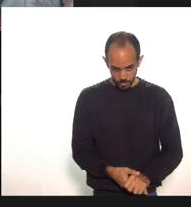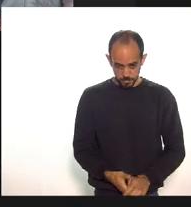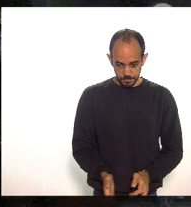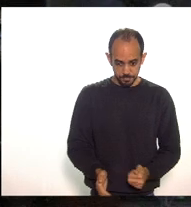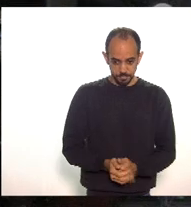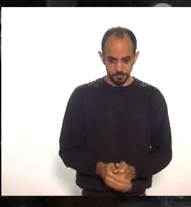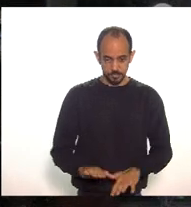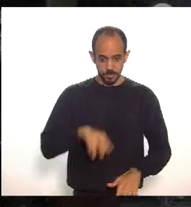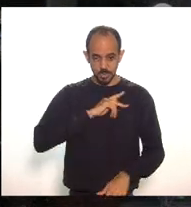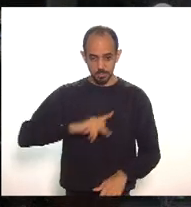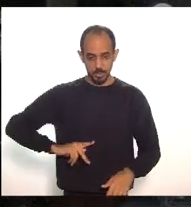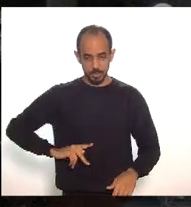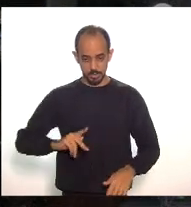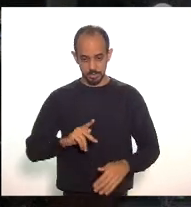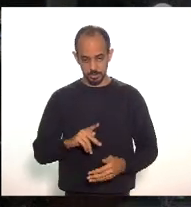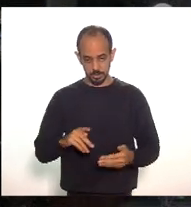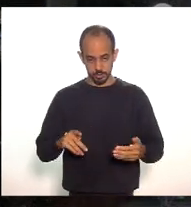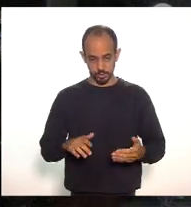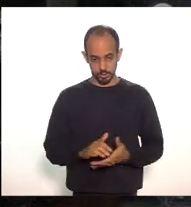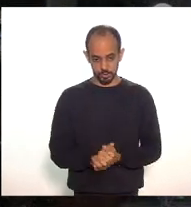e a presidência